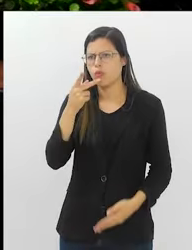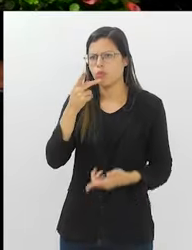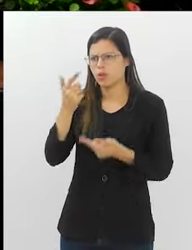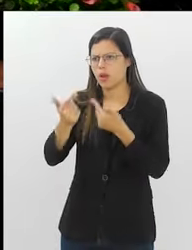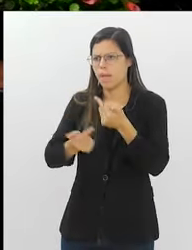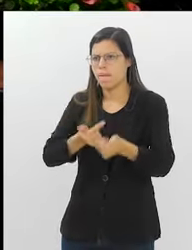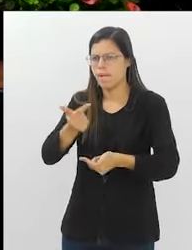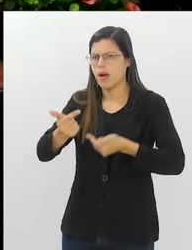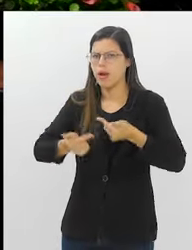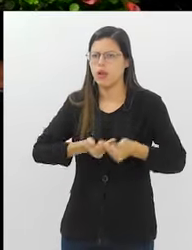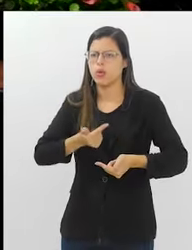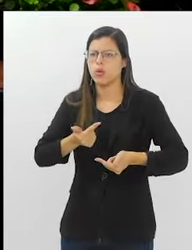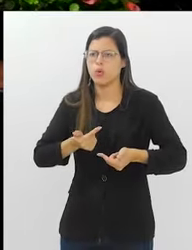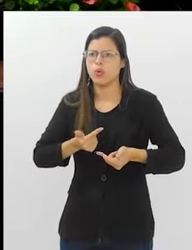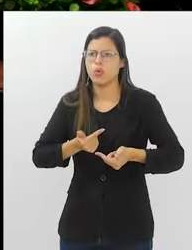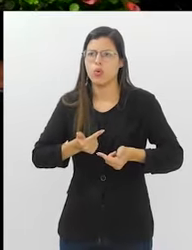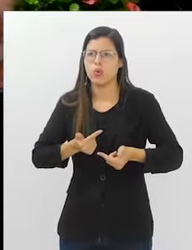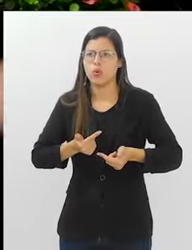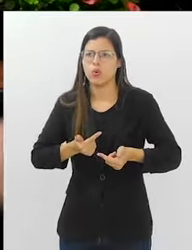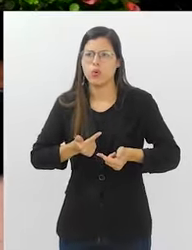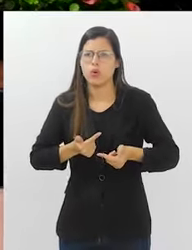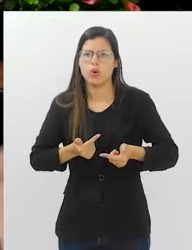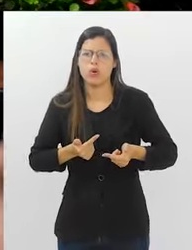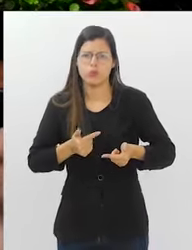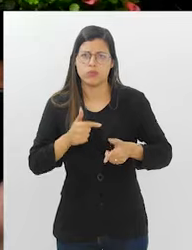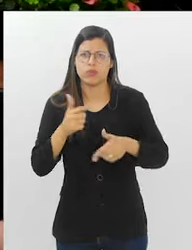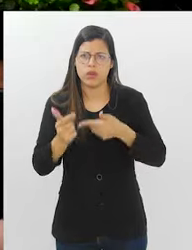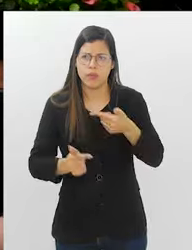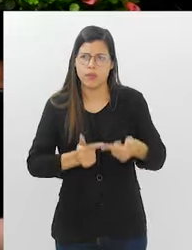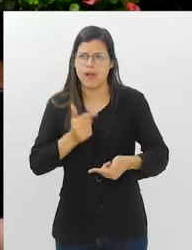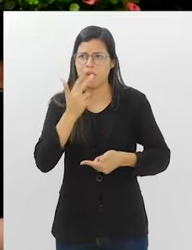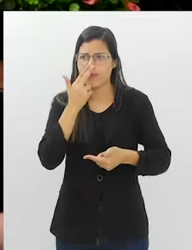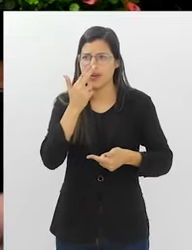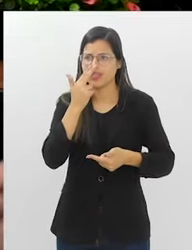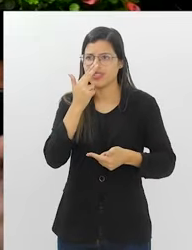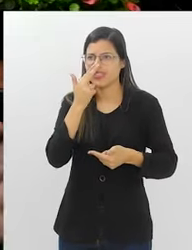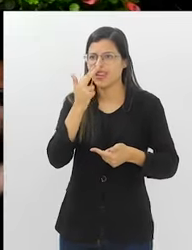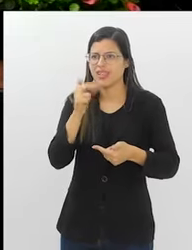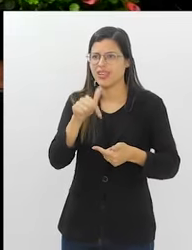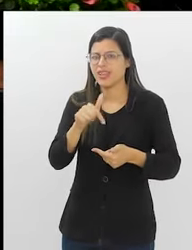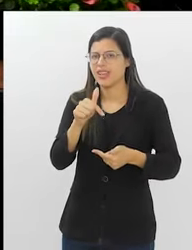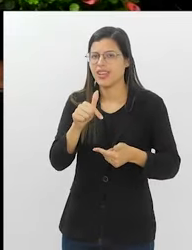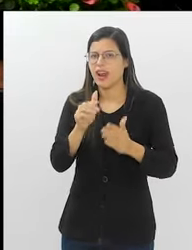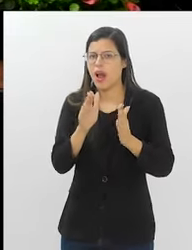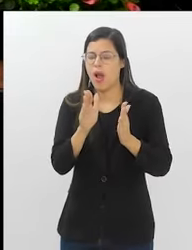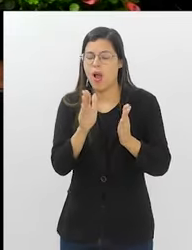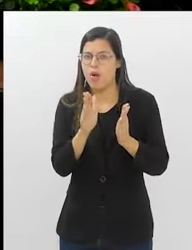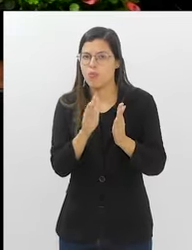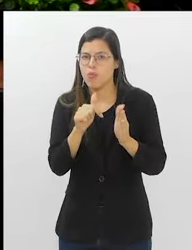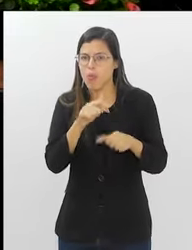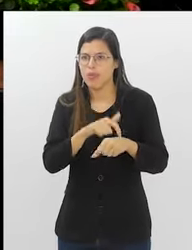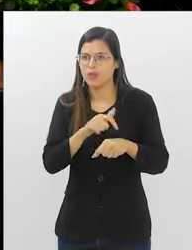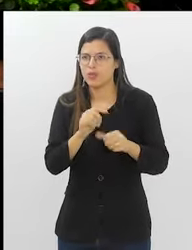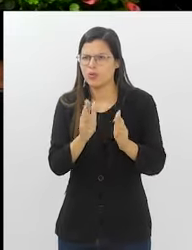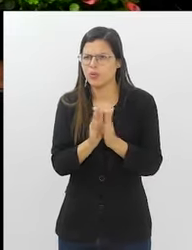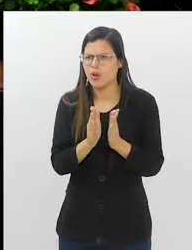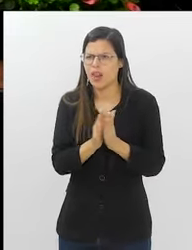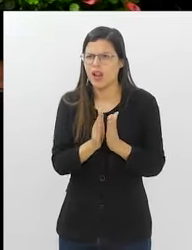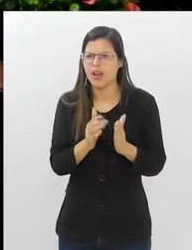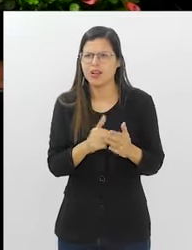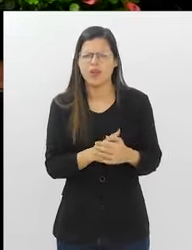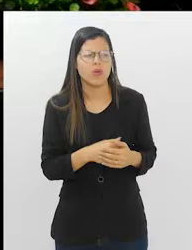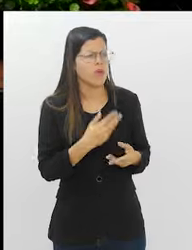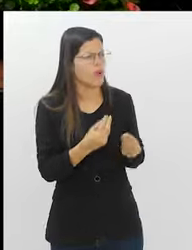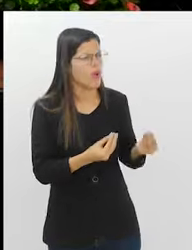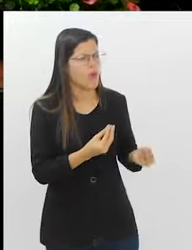falou do trabalho, no trabalho, de vez em quando, eu virava uma espécie de oráculo, né? Eu tentava também manter assim uma... Como